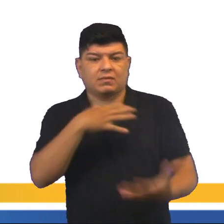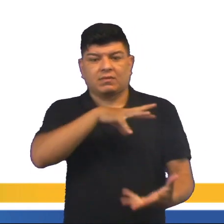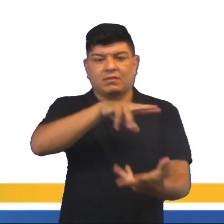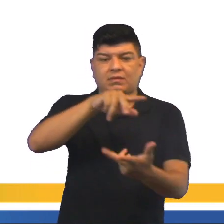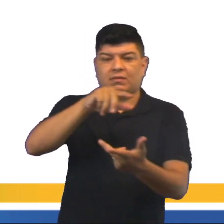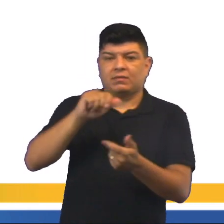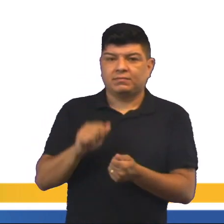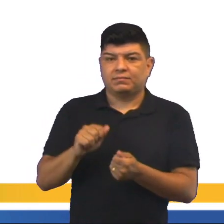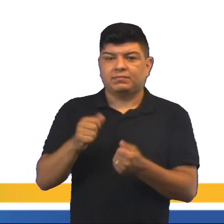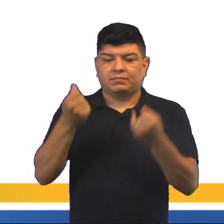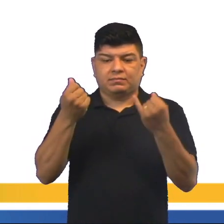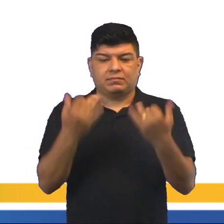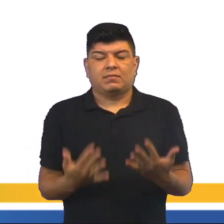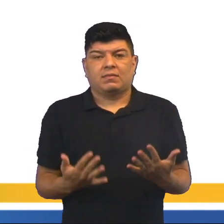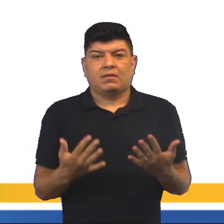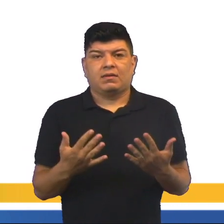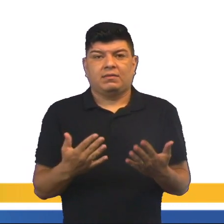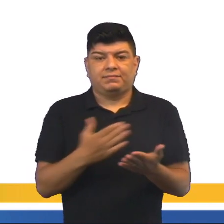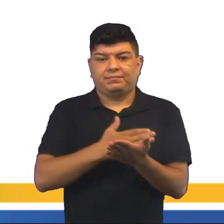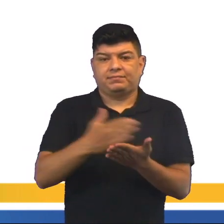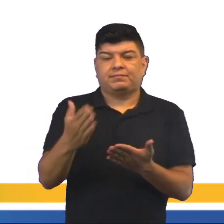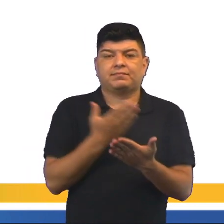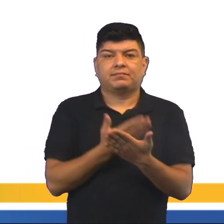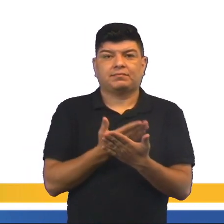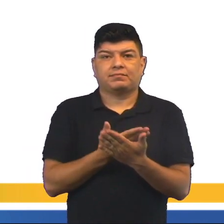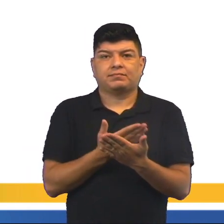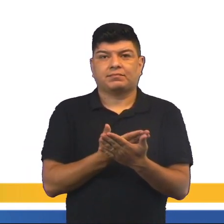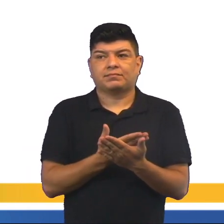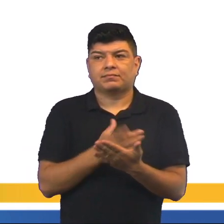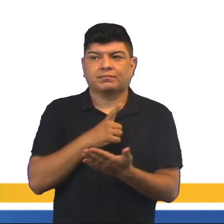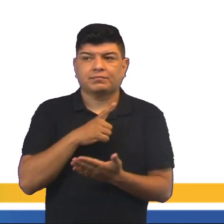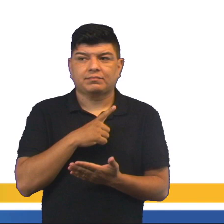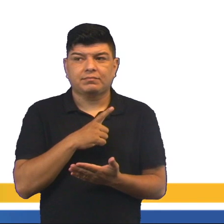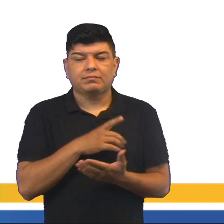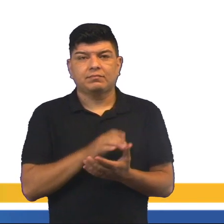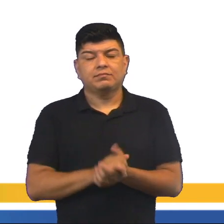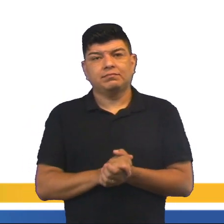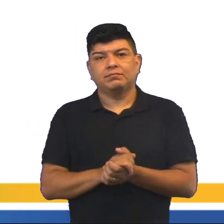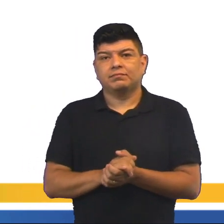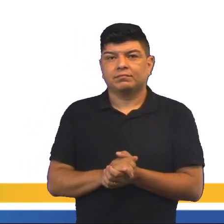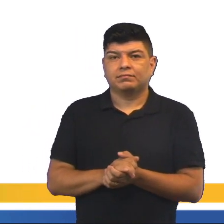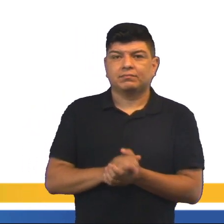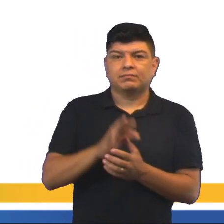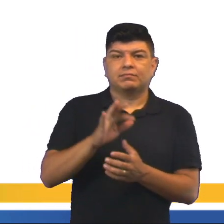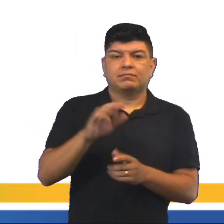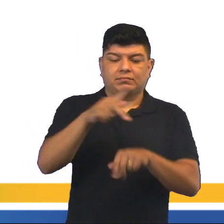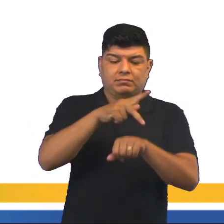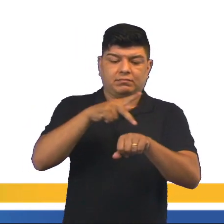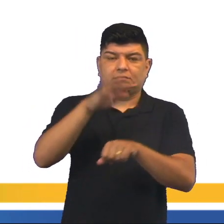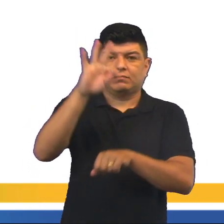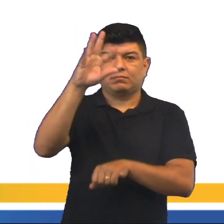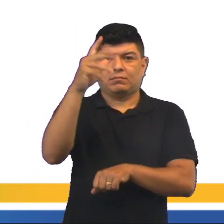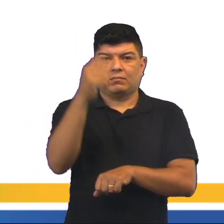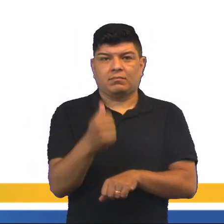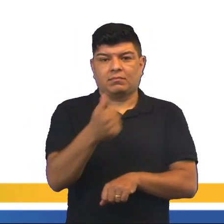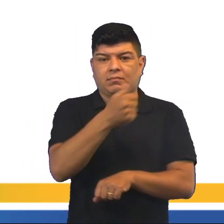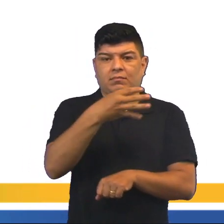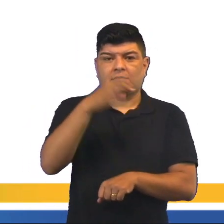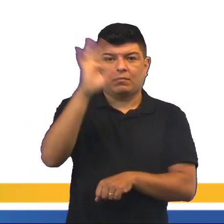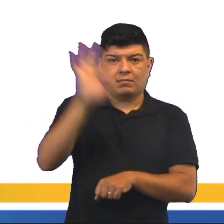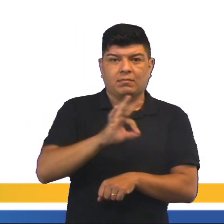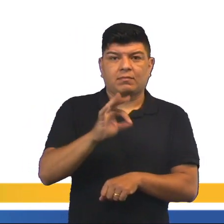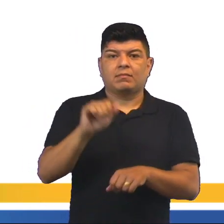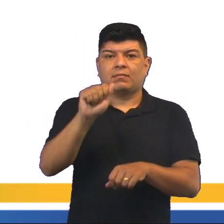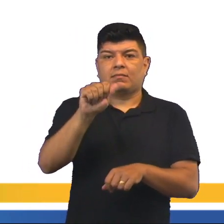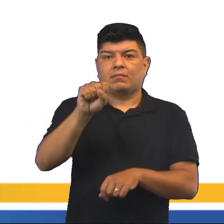mundial, conforme eu falei no início da aula, nós vemos aí a África, né, 14%, a Ásia